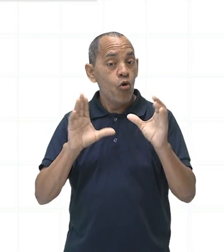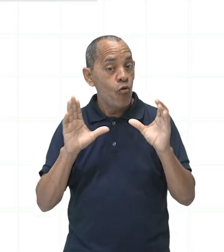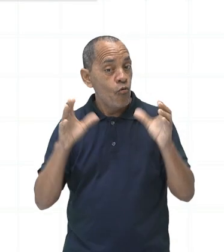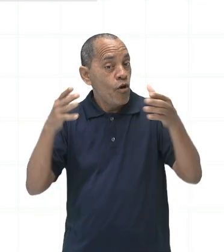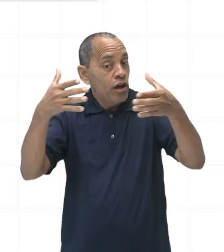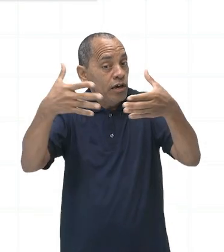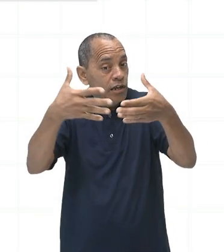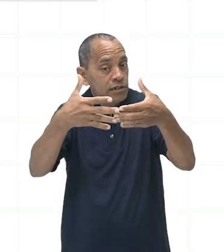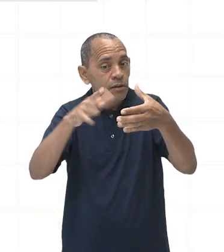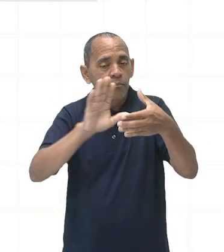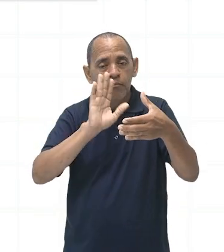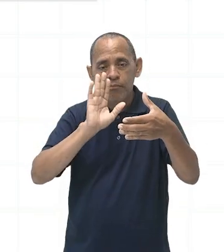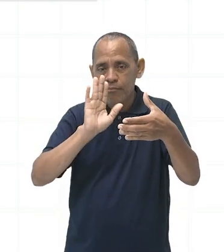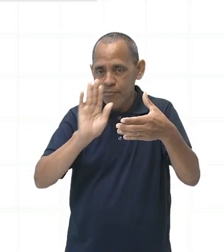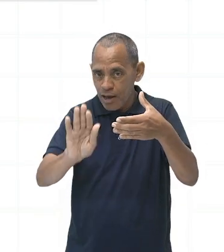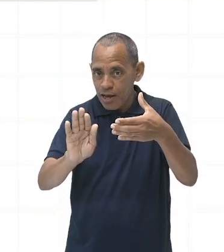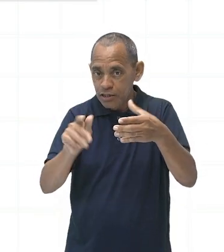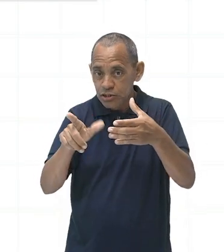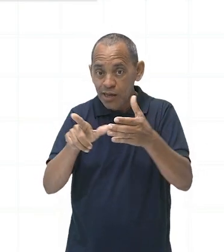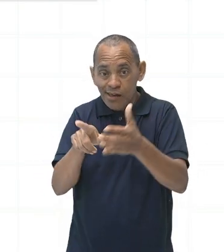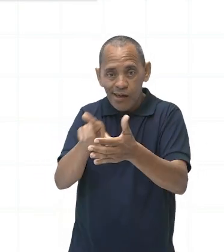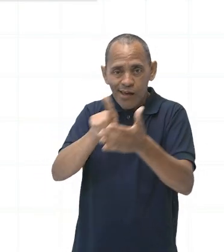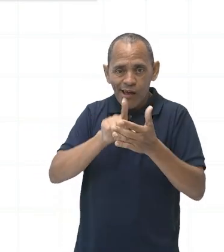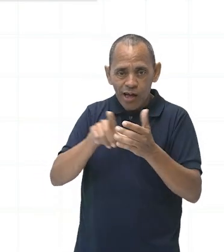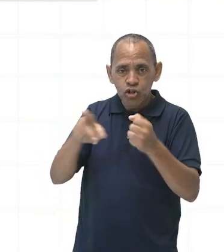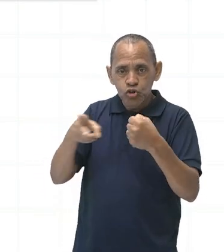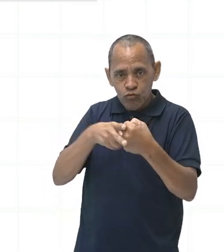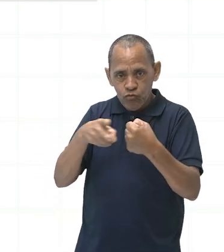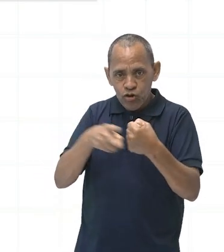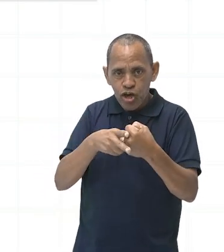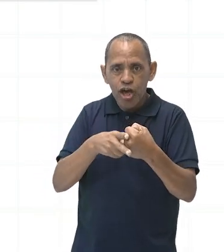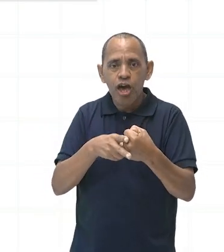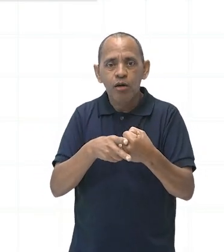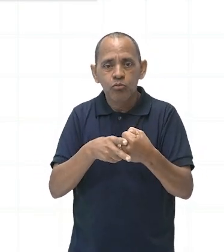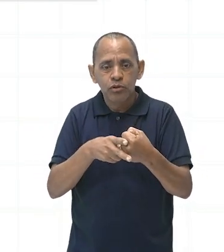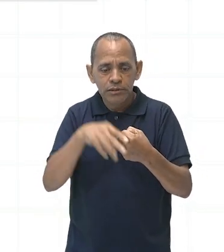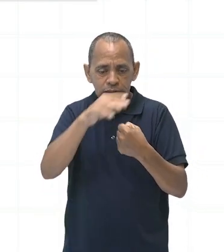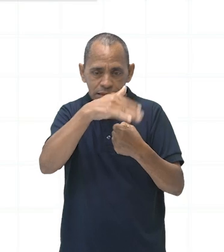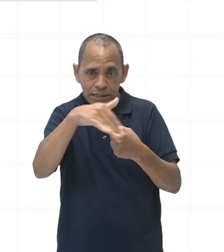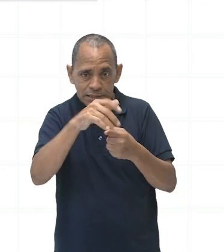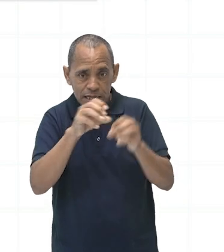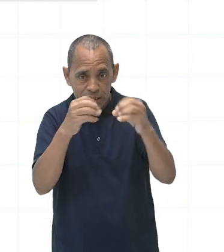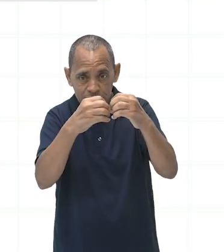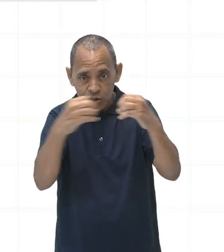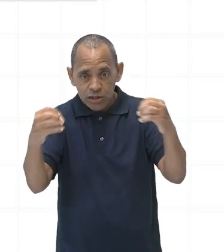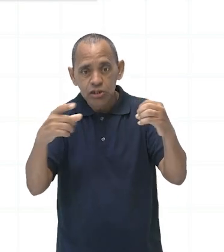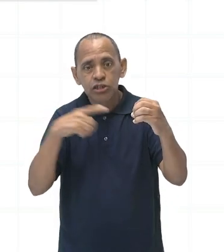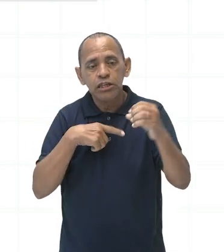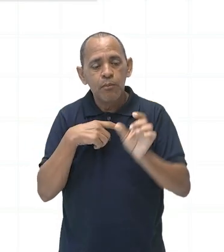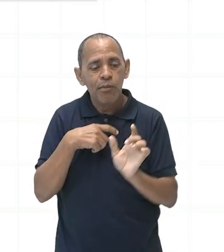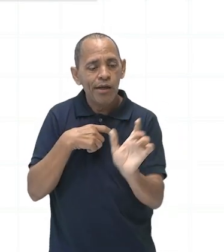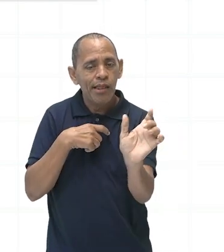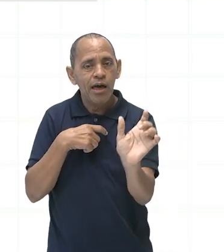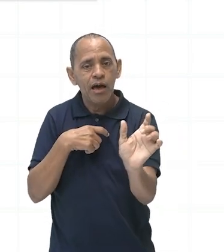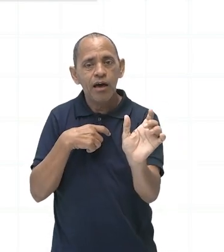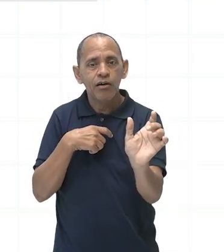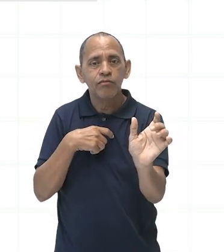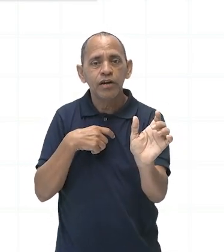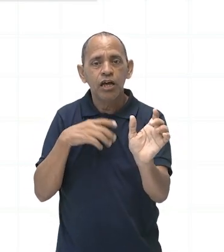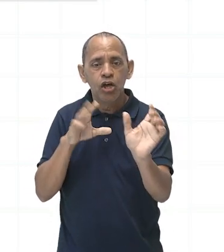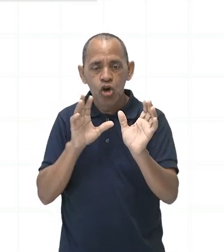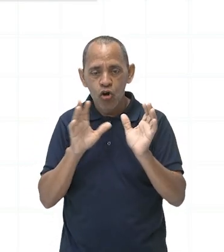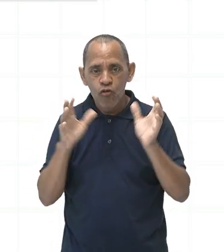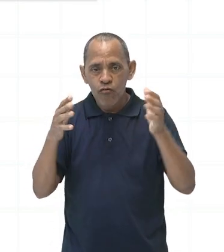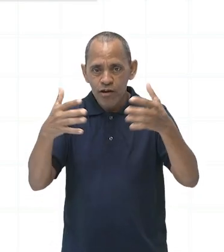conferência. Mas, antes do verbo, neste ponto dessa oração, a gente tem a palavra enunciado a